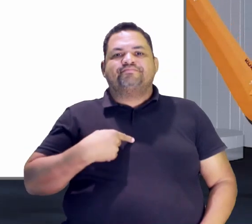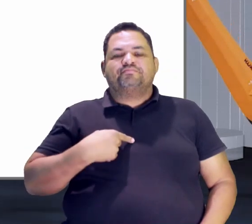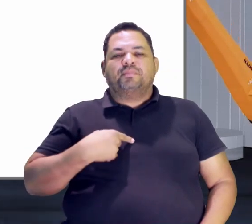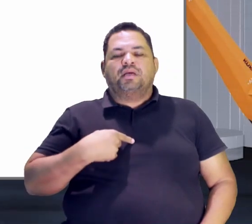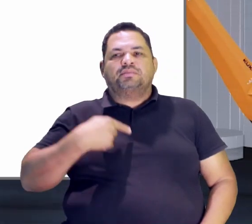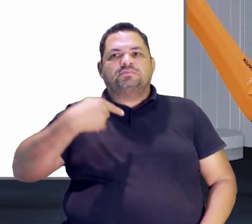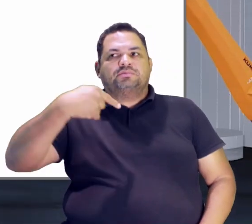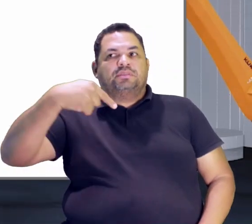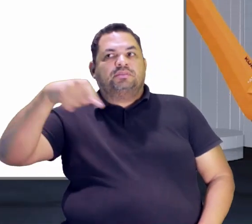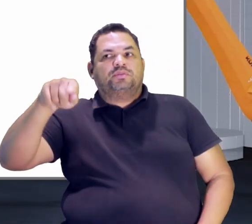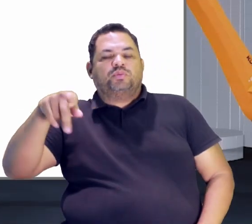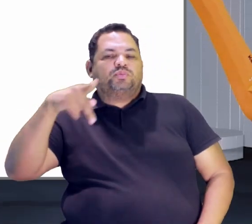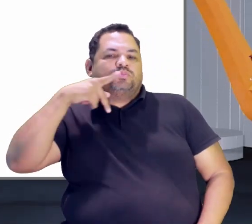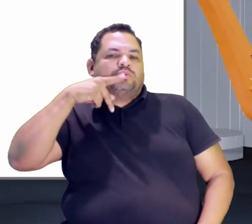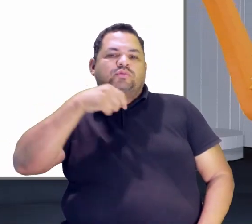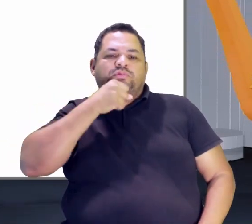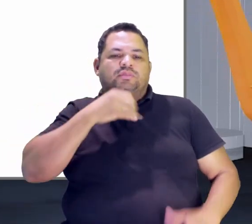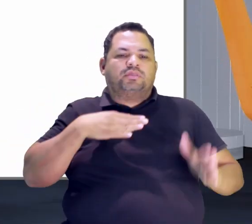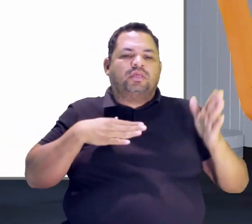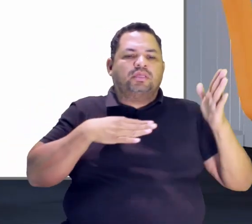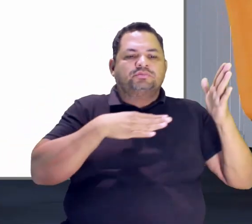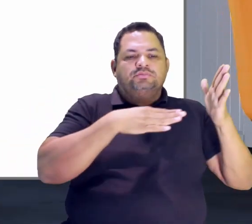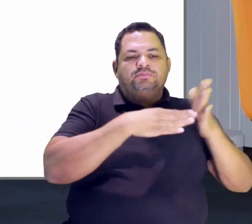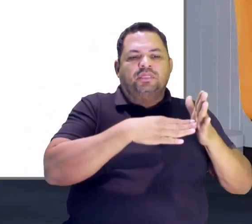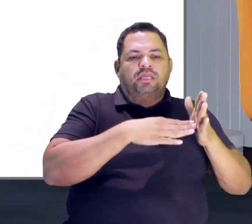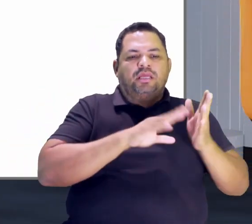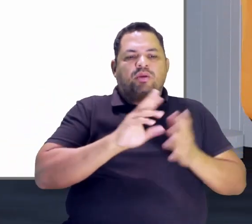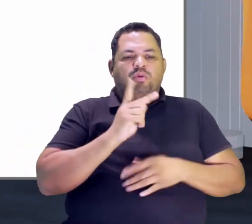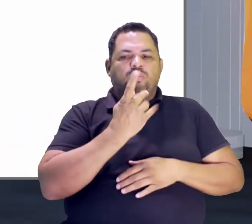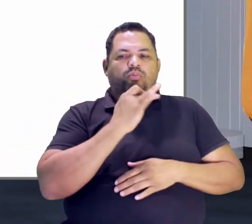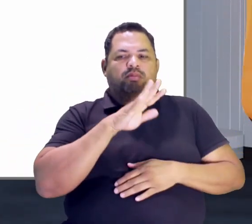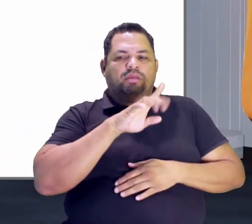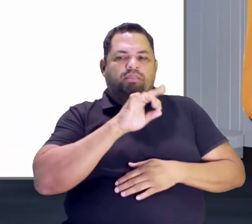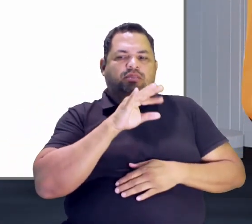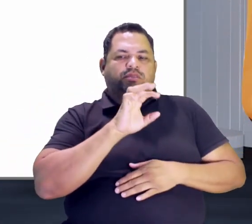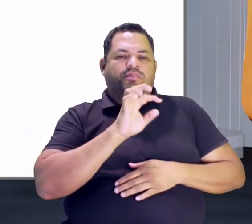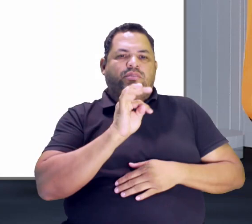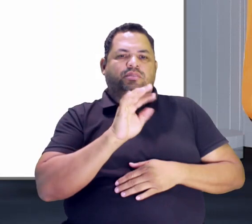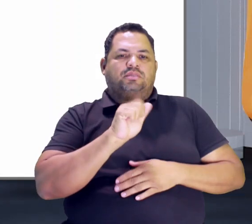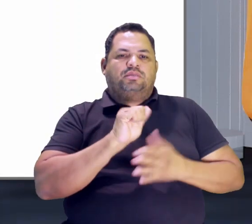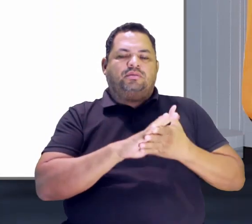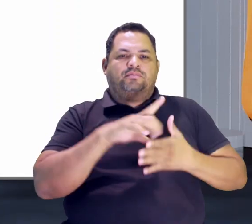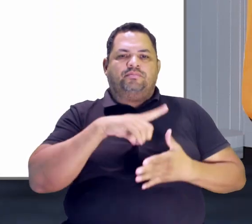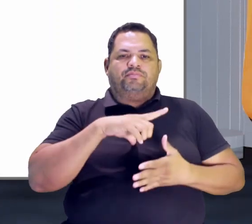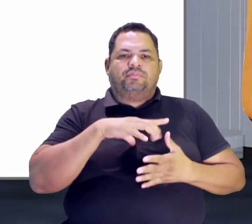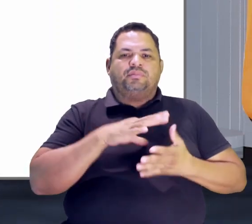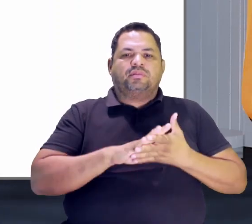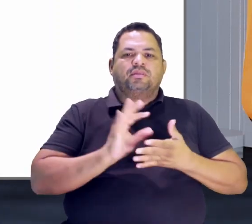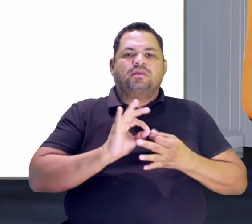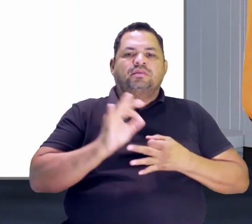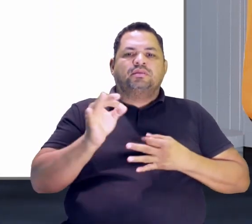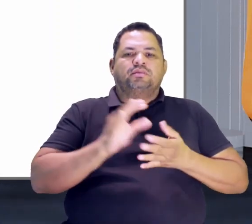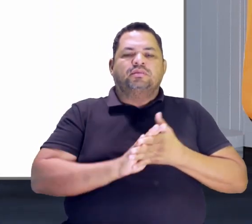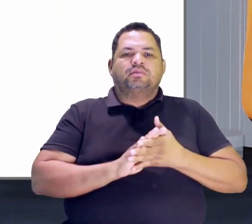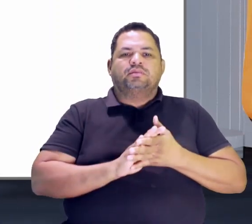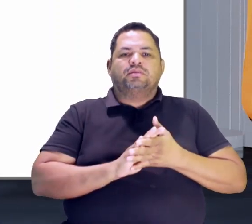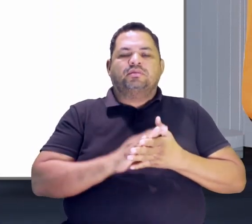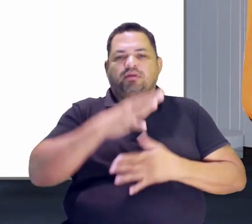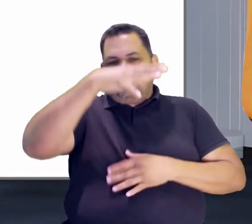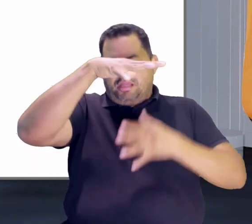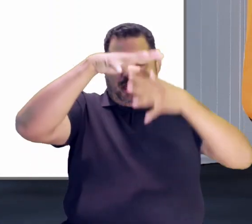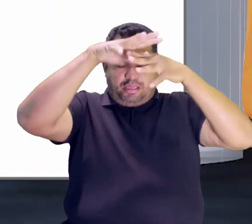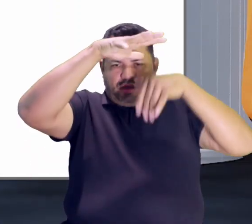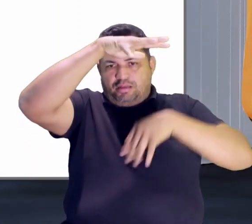ter uma estrada aqui para Humaitá. Tem as estradas vicinais por aqui. Tem a que vai para o Acre, a BR-364. Tem